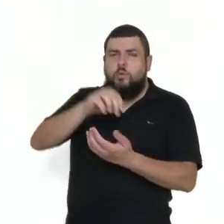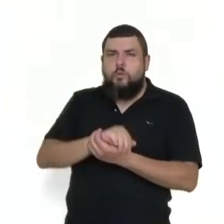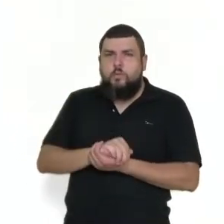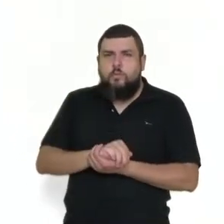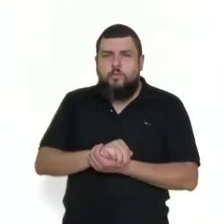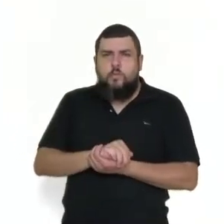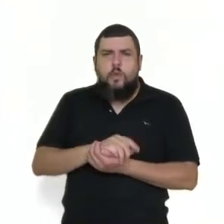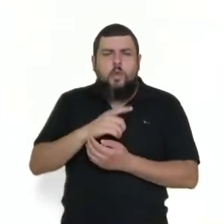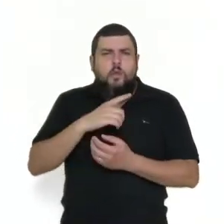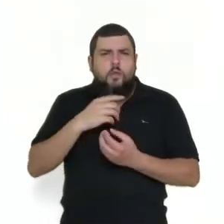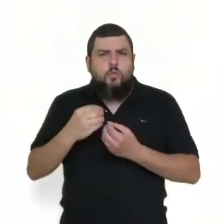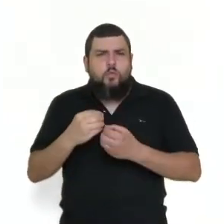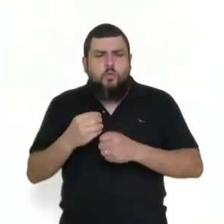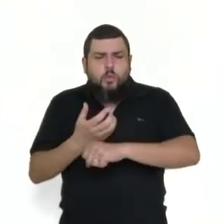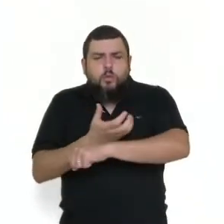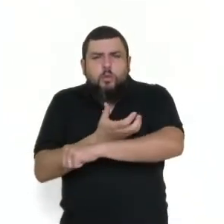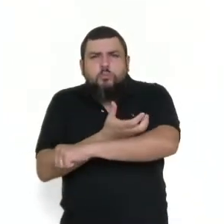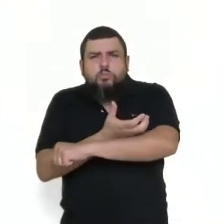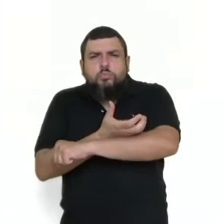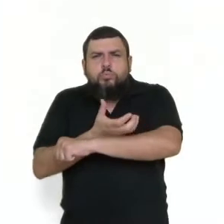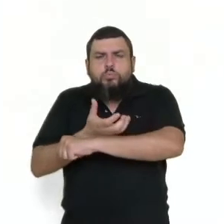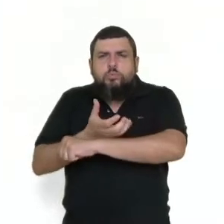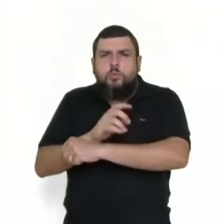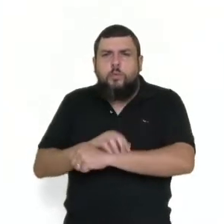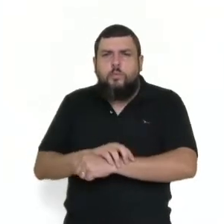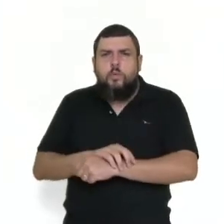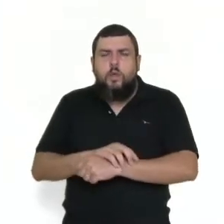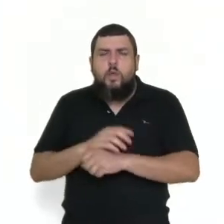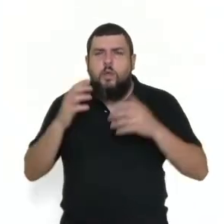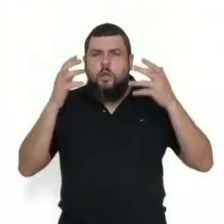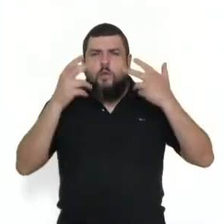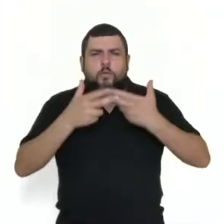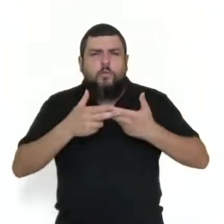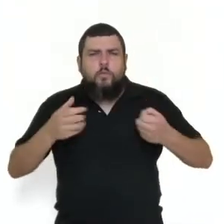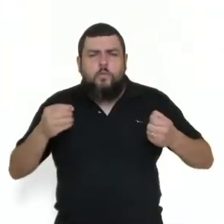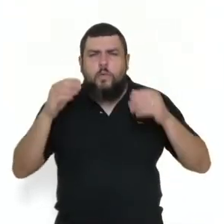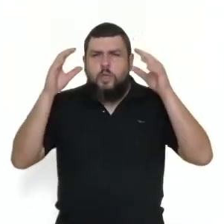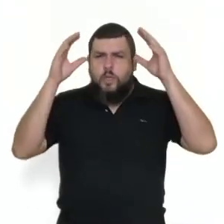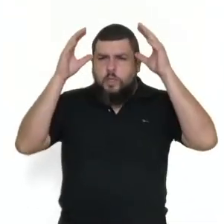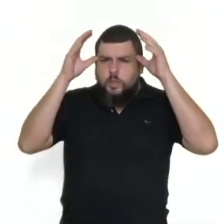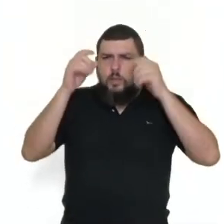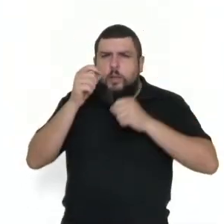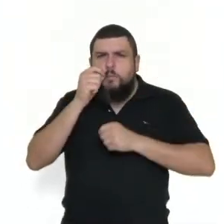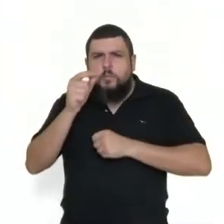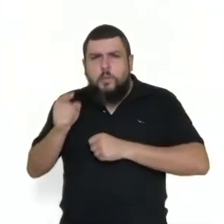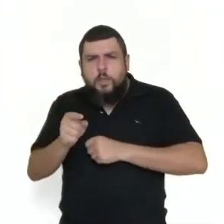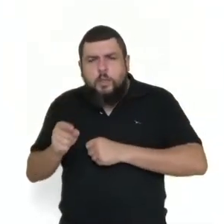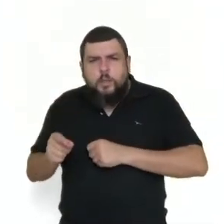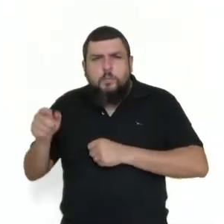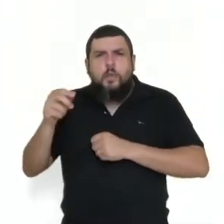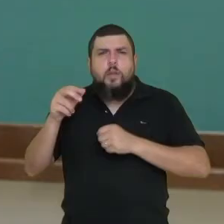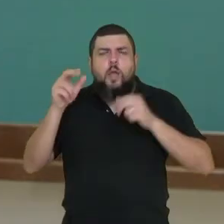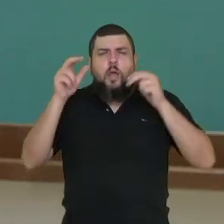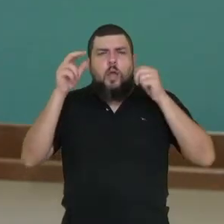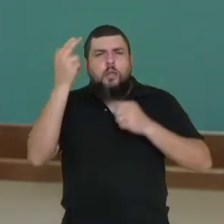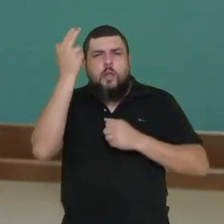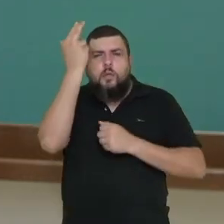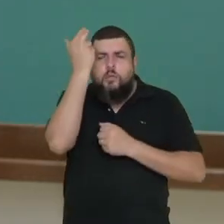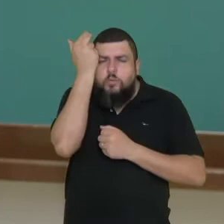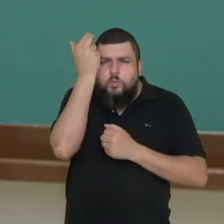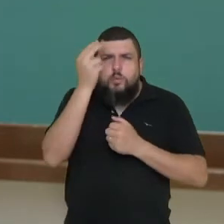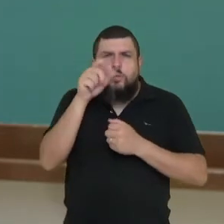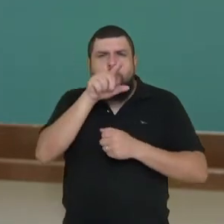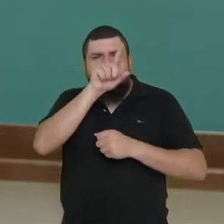de capim e junco. A fauna é representada por renas, roedores, raposas, lebres, insetos, aves,